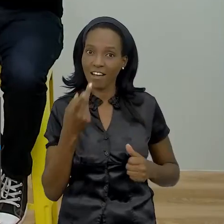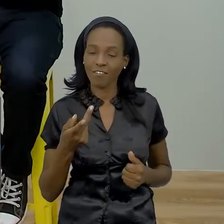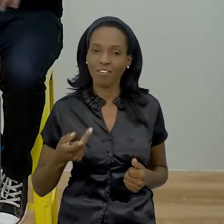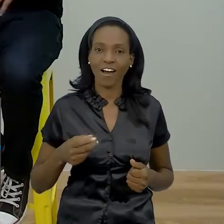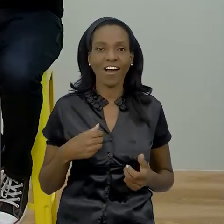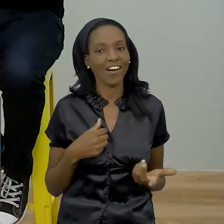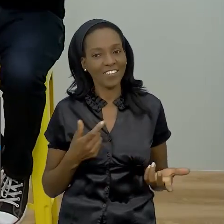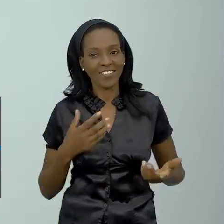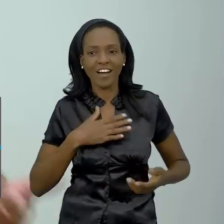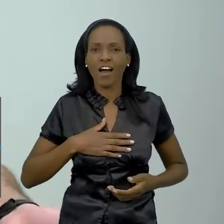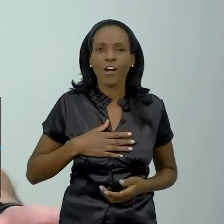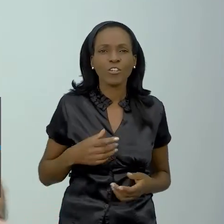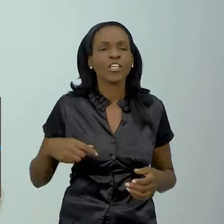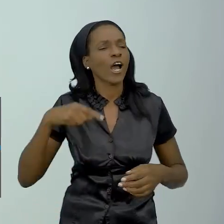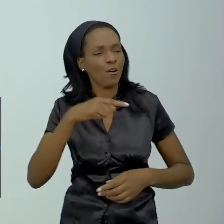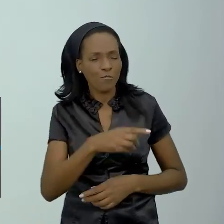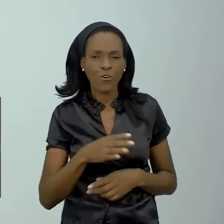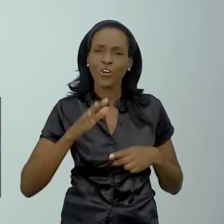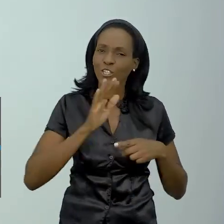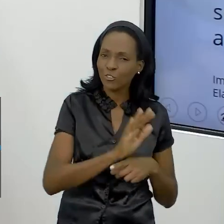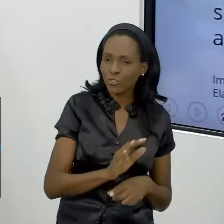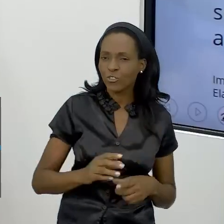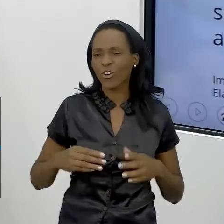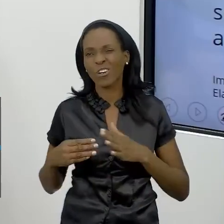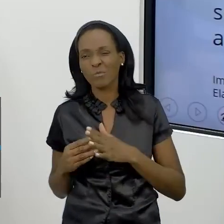chegou lá, atrapalhou, ajudou. Diga que você achou a professora